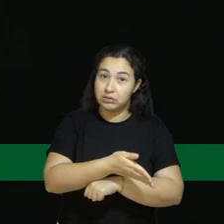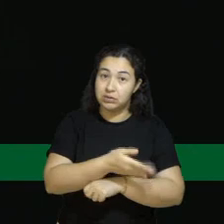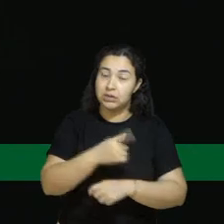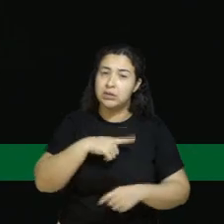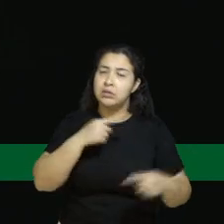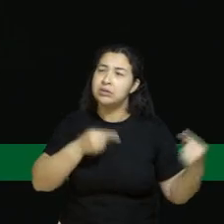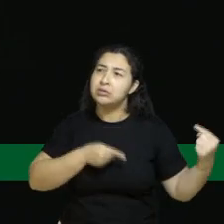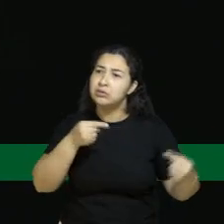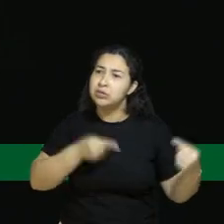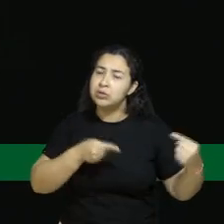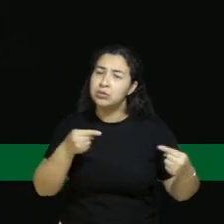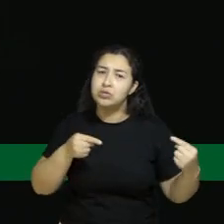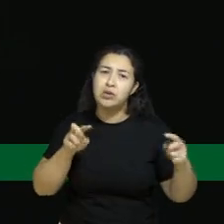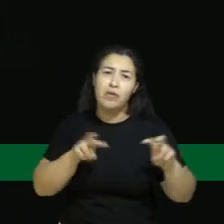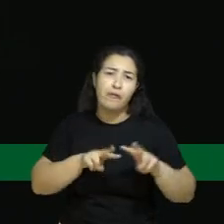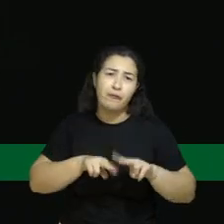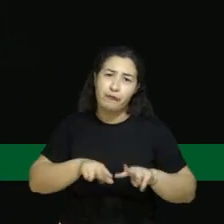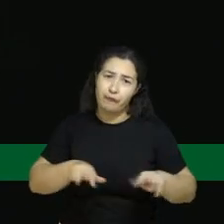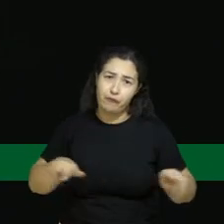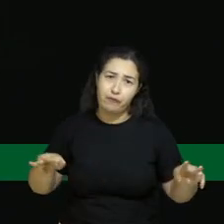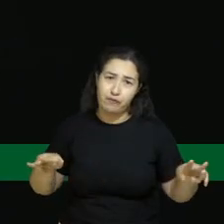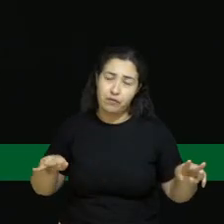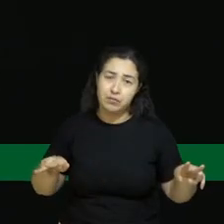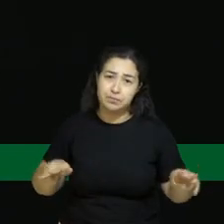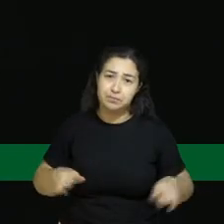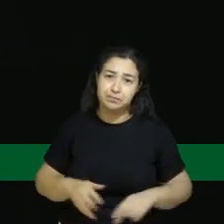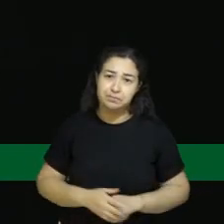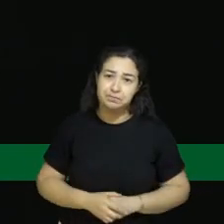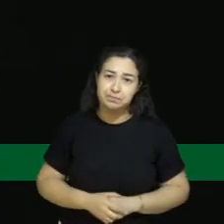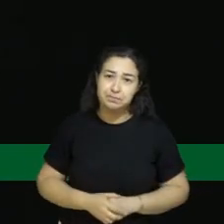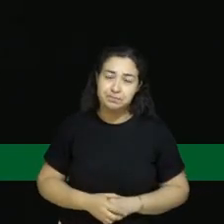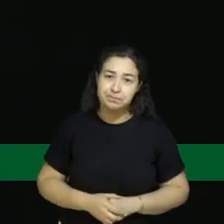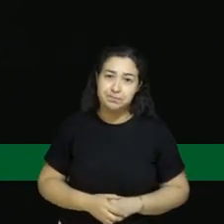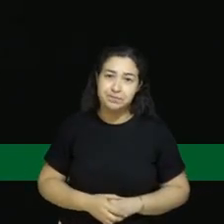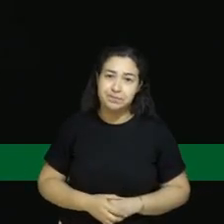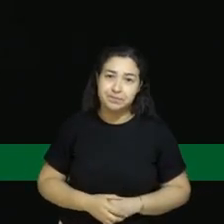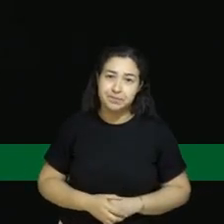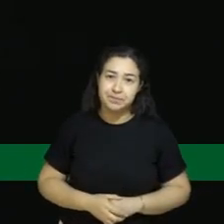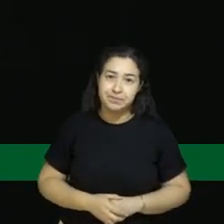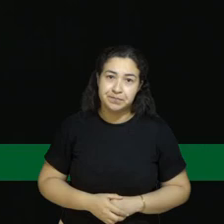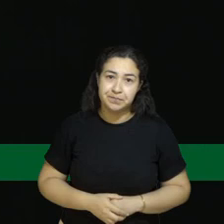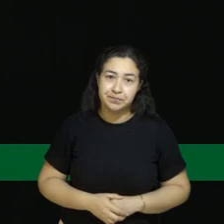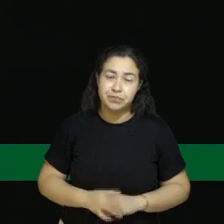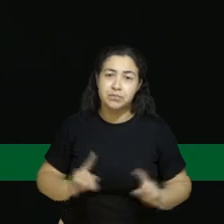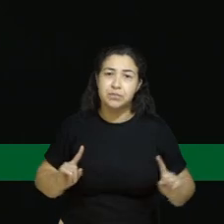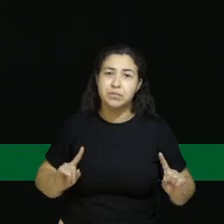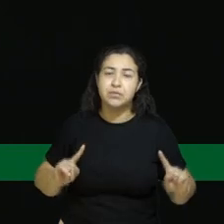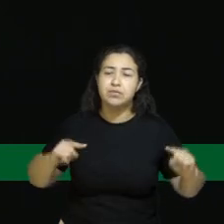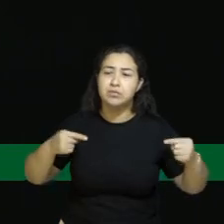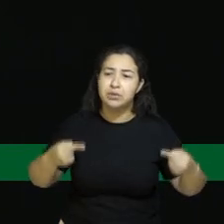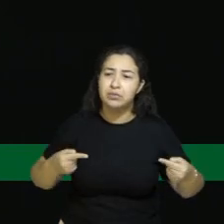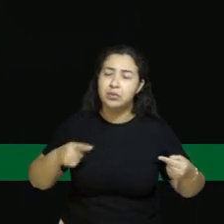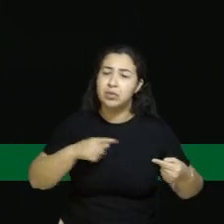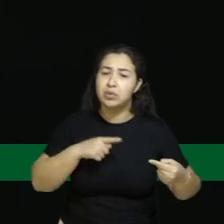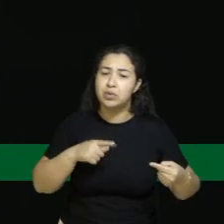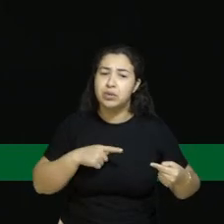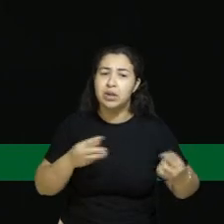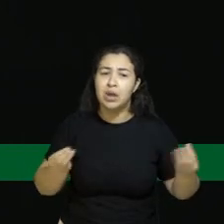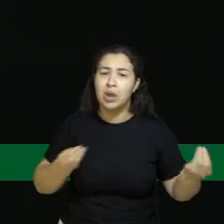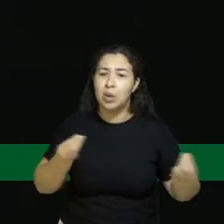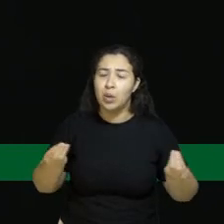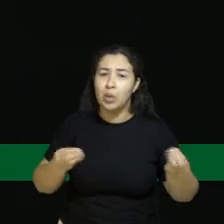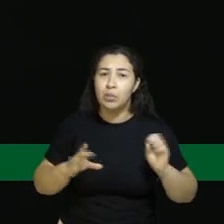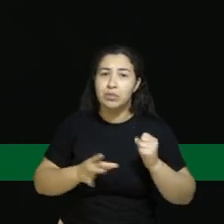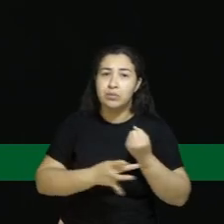discussões muito profícuas sobre os desafios que nós enfrentamos na